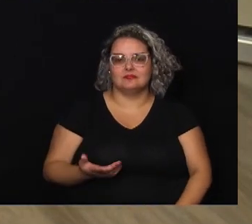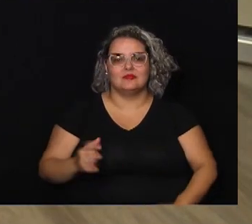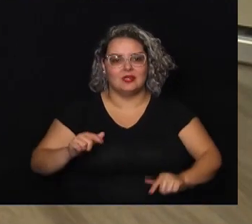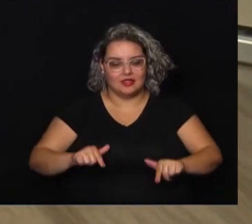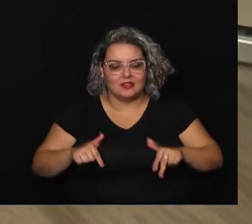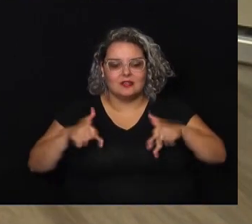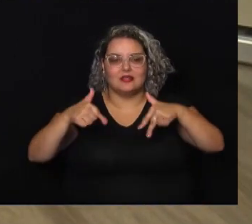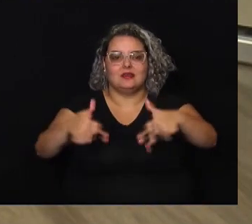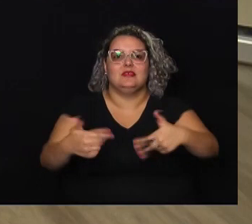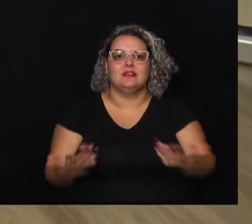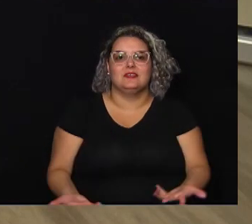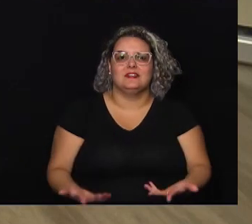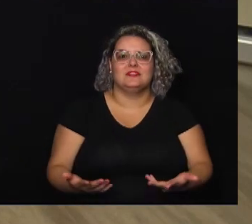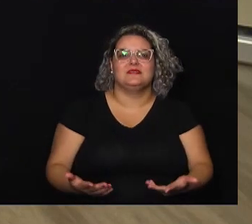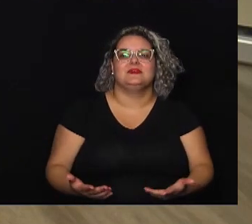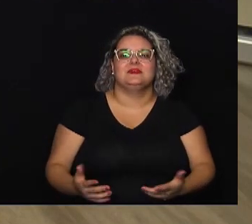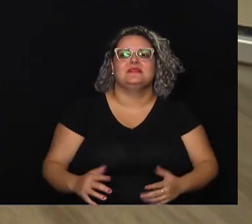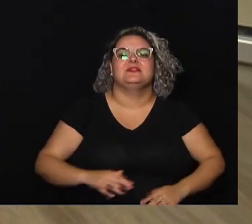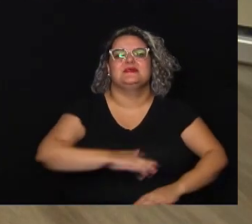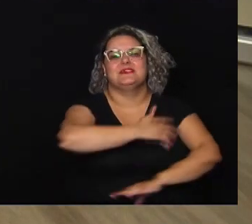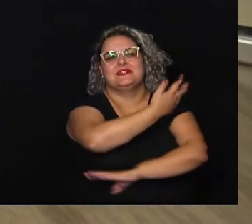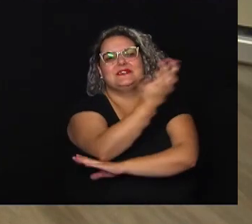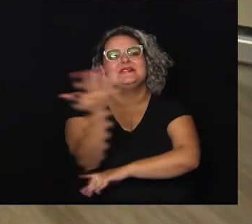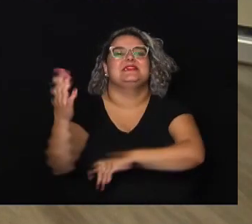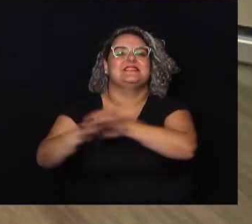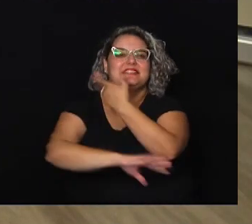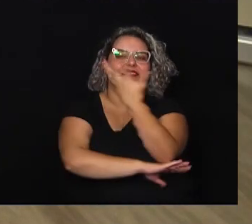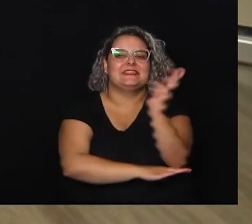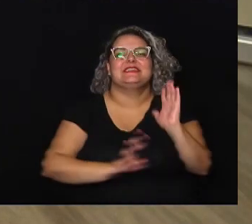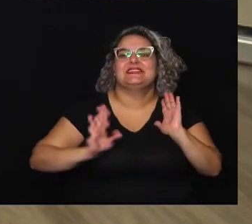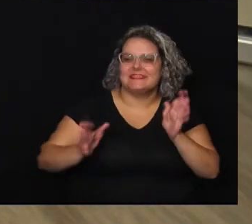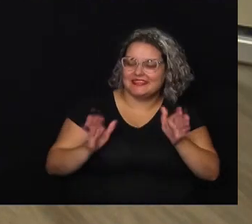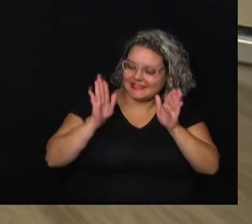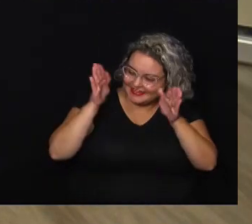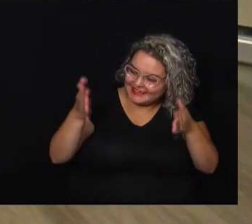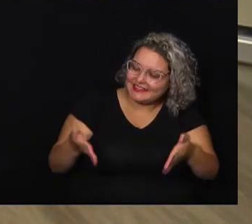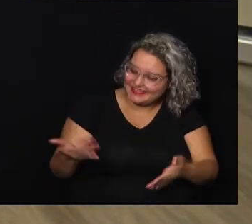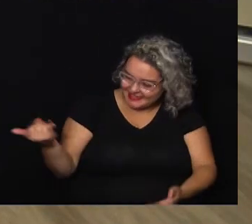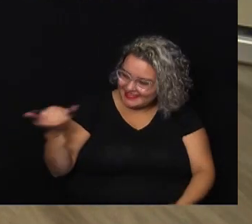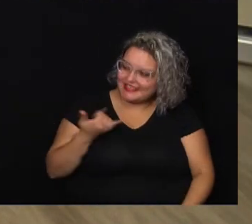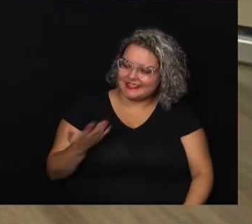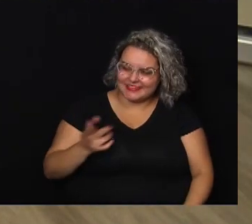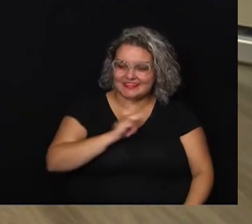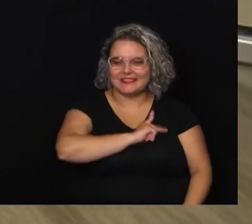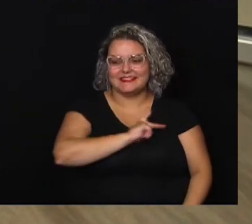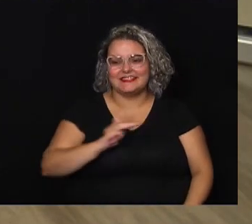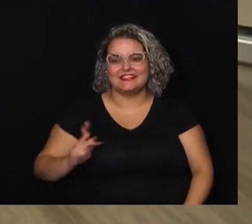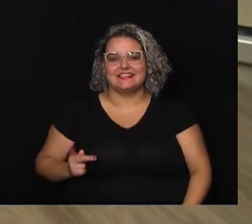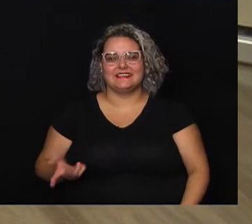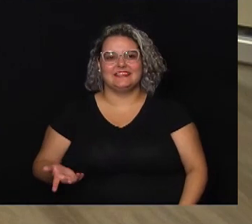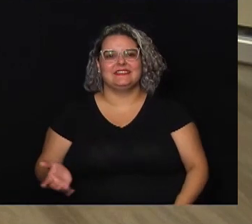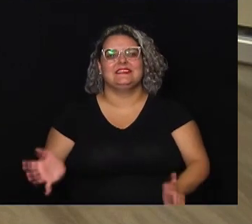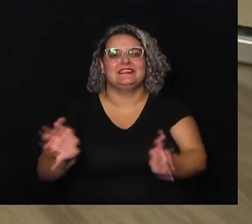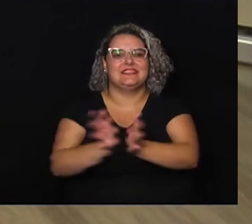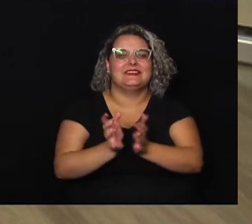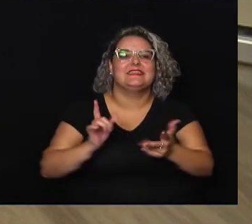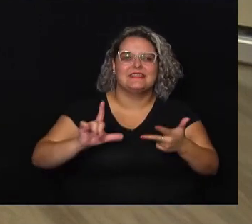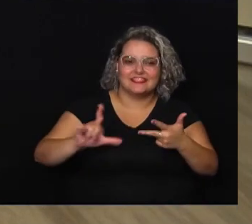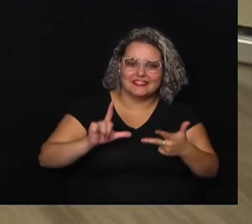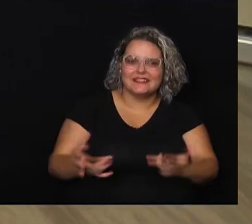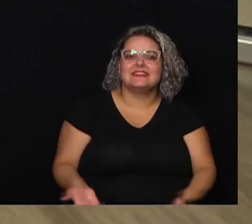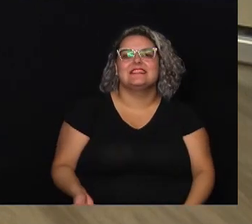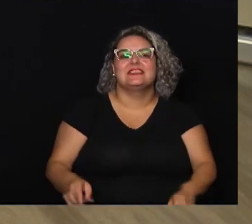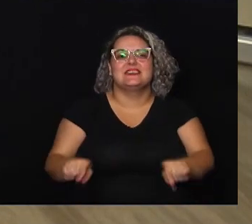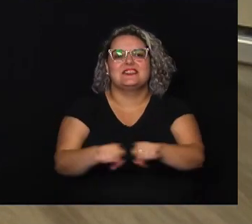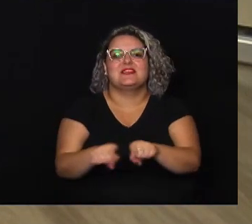pela causa da natureza. Então já teve este foco, né, como você disse, presidente do Legislativo, mas